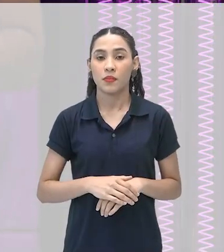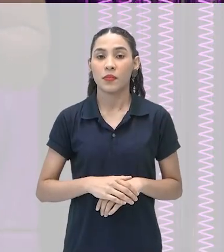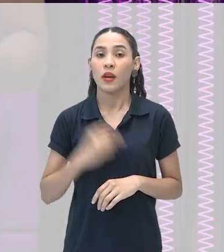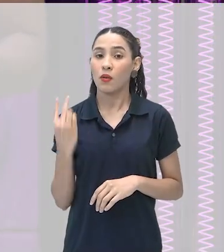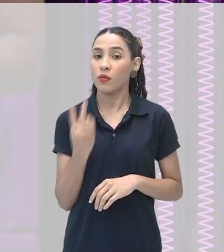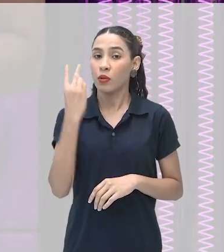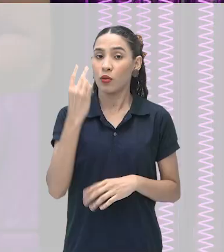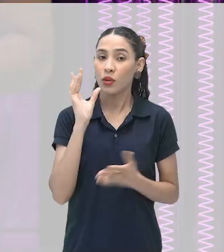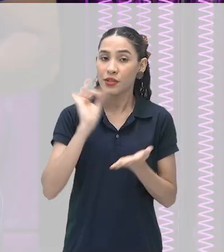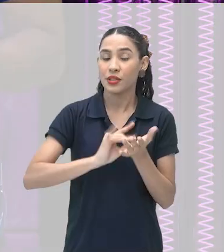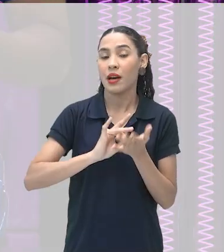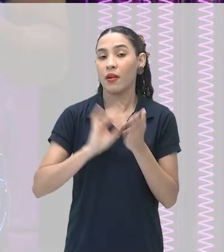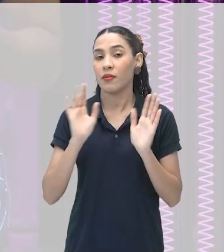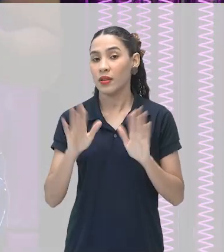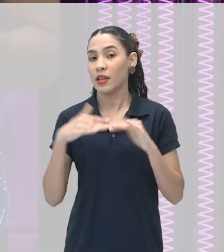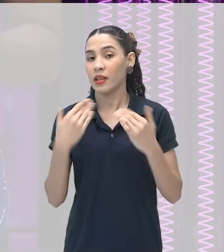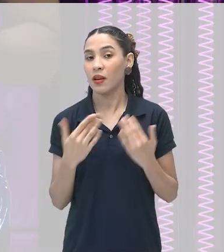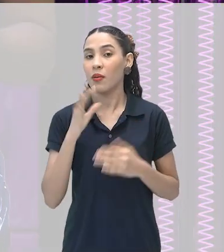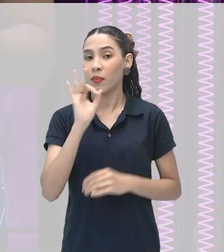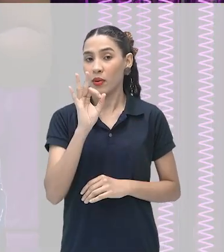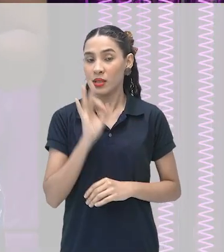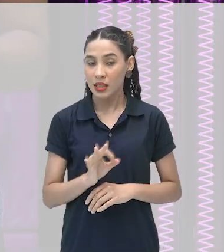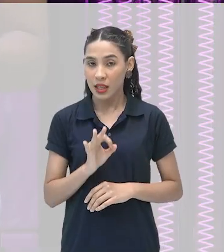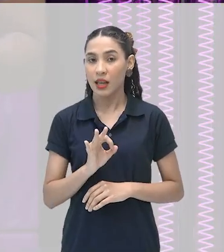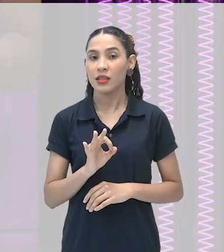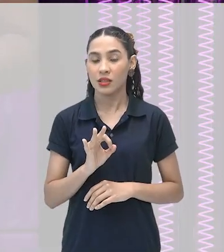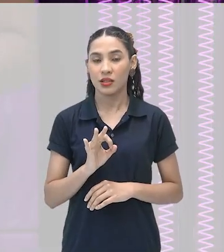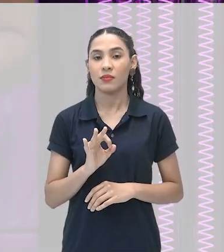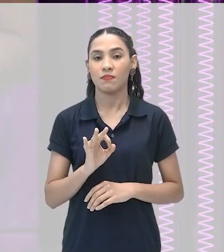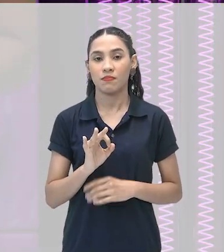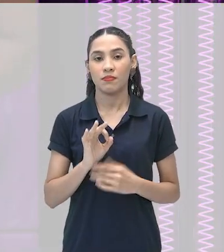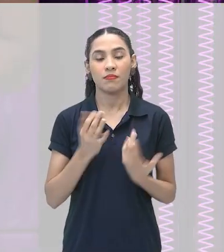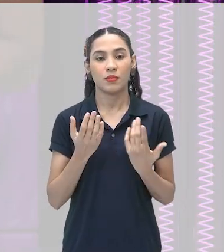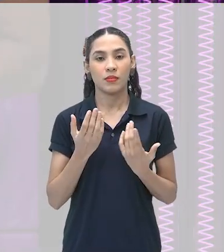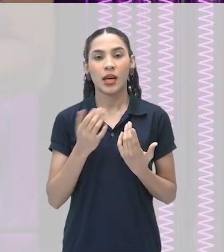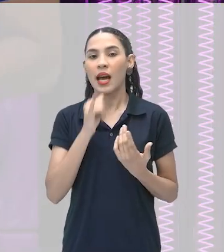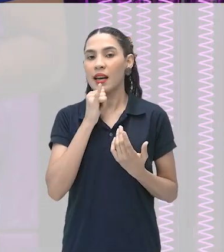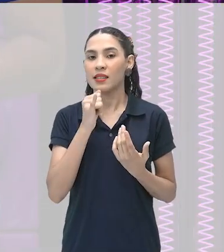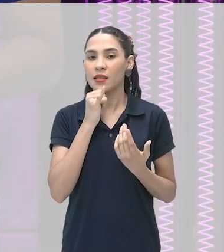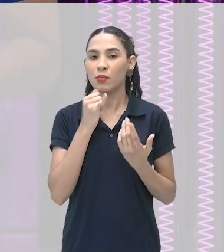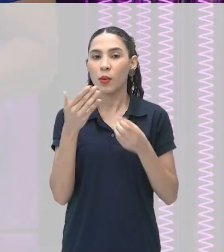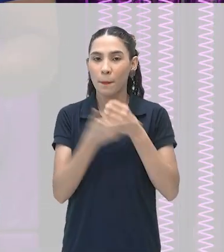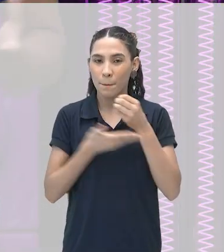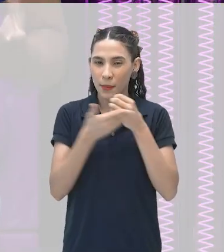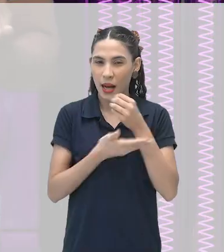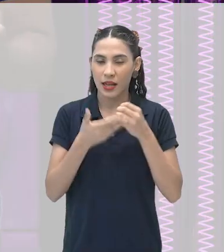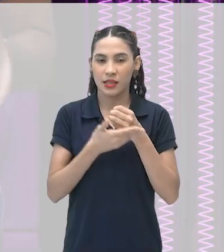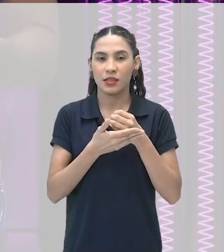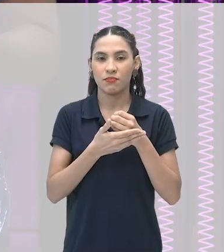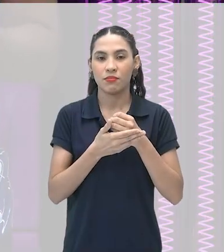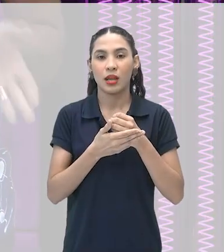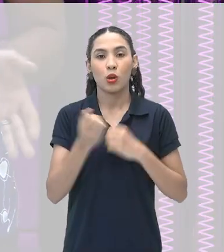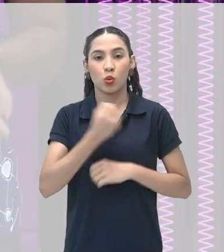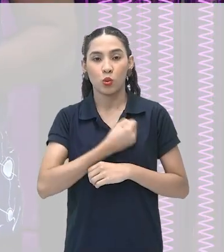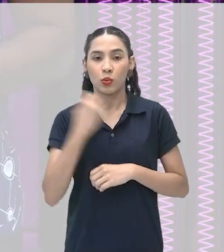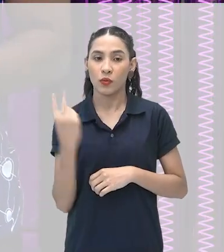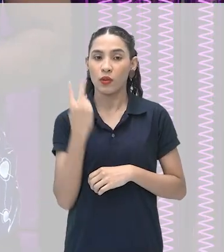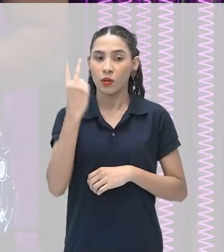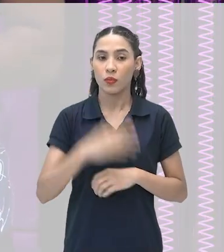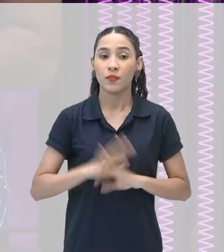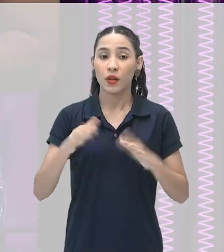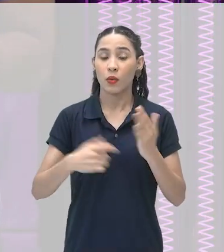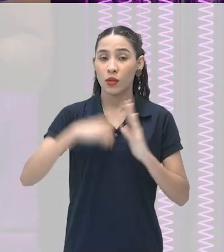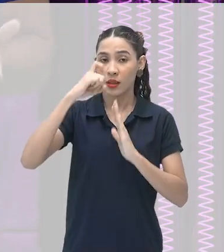preço, original, ou seja, a uma porcentagem em cima do preço original. E aí nós vamos falar da taxa